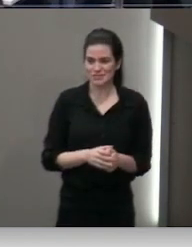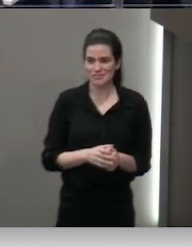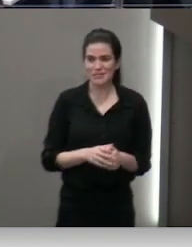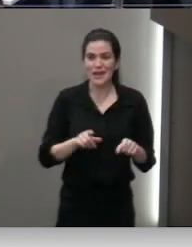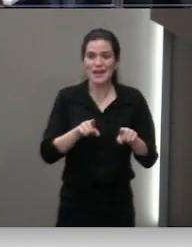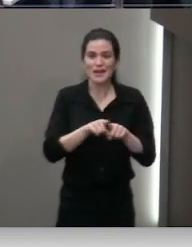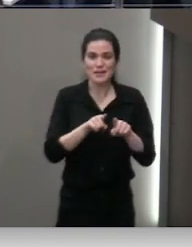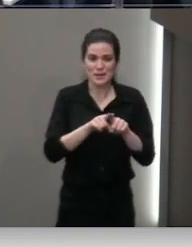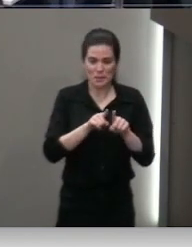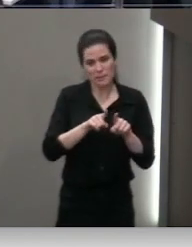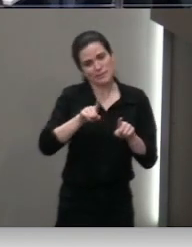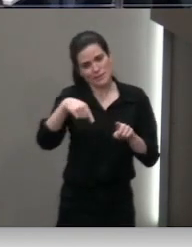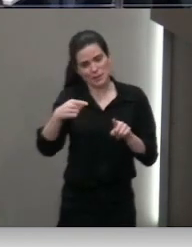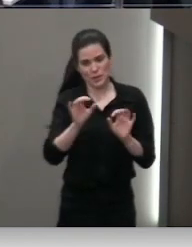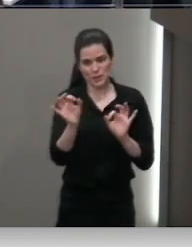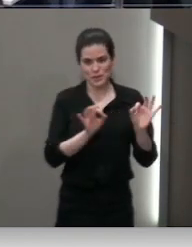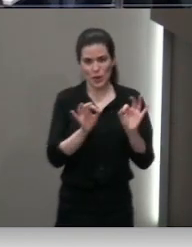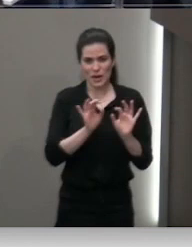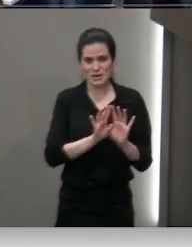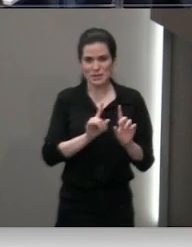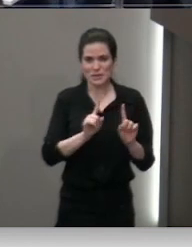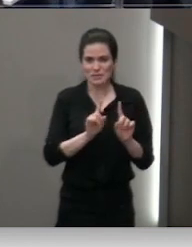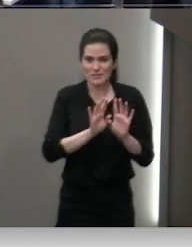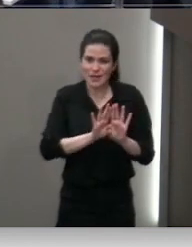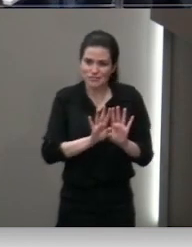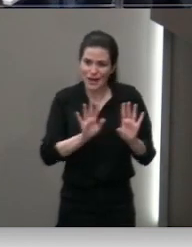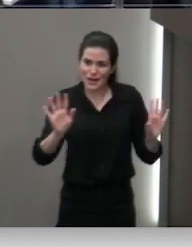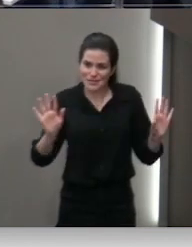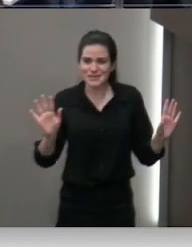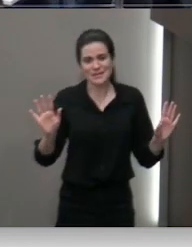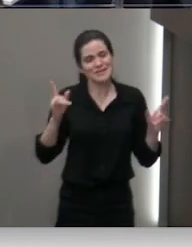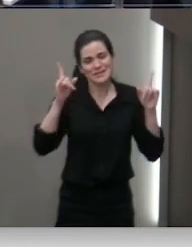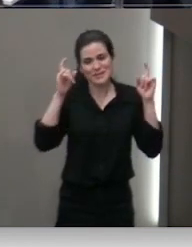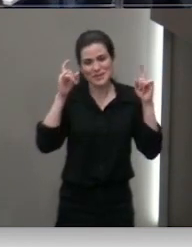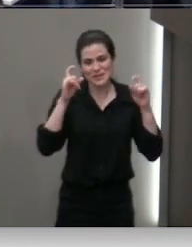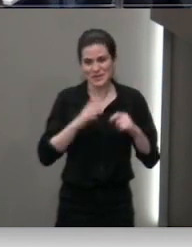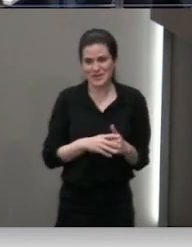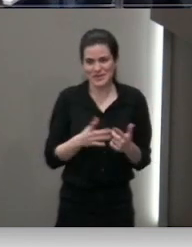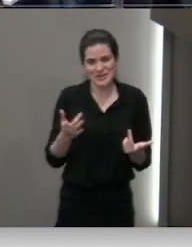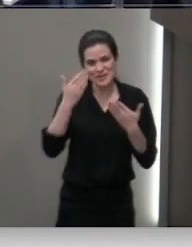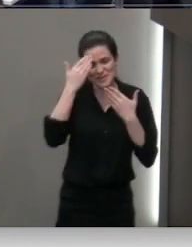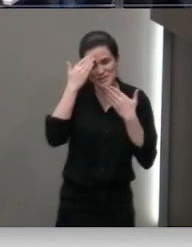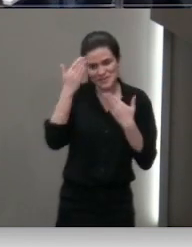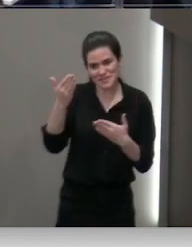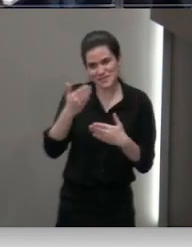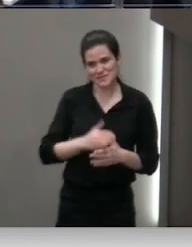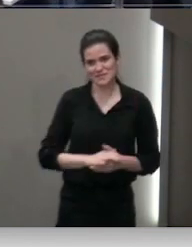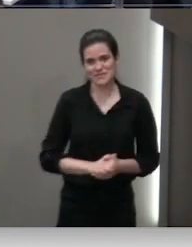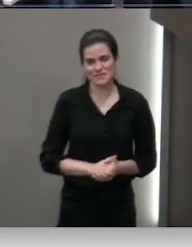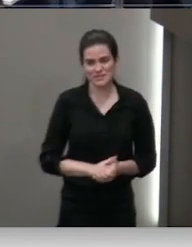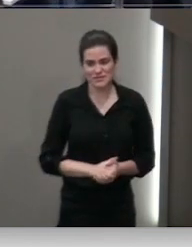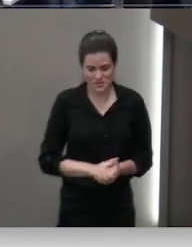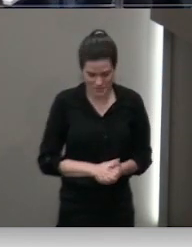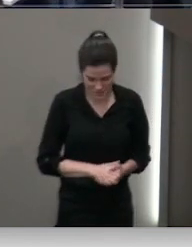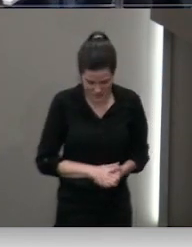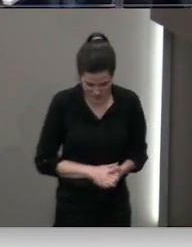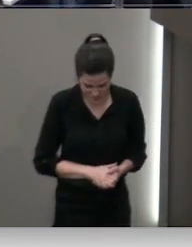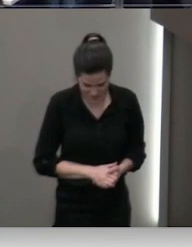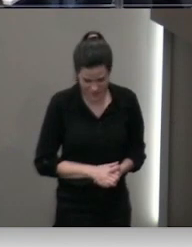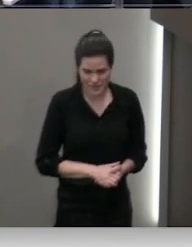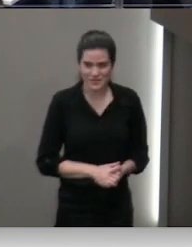no hall da entrada da Casa Legislativa. Então, seria isso, presidente. Muito obrigado. Obrigado,